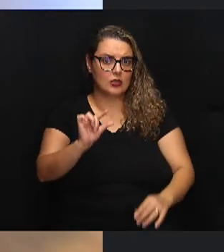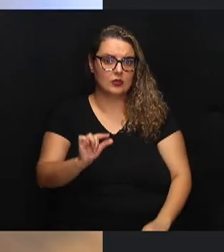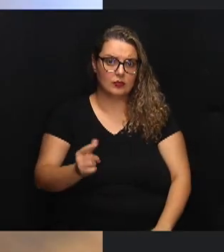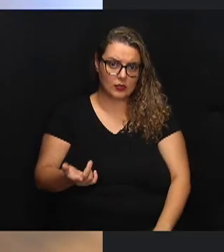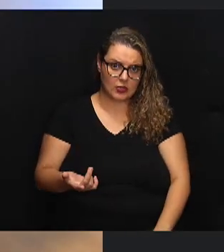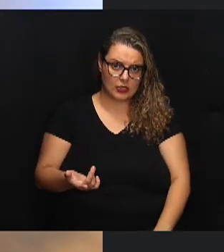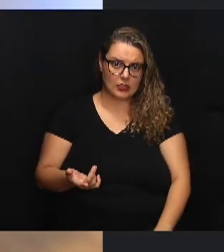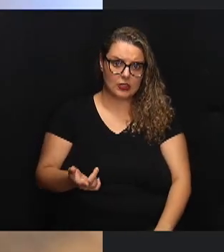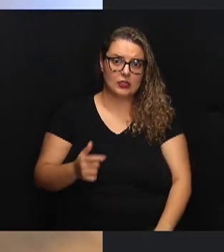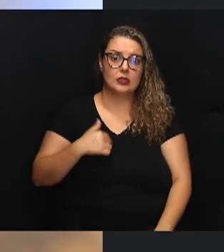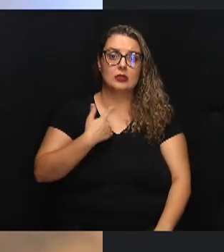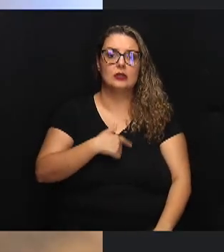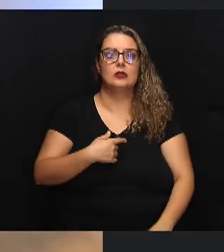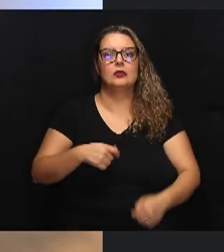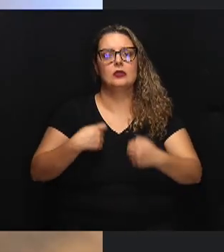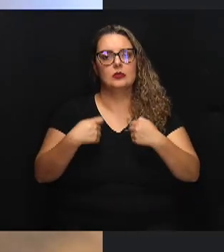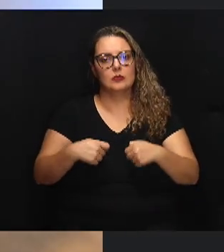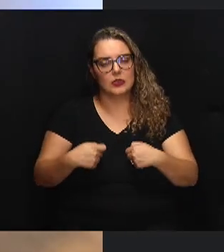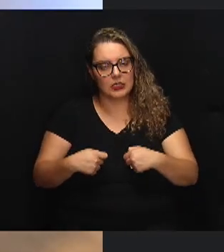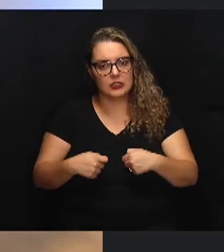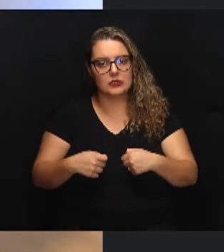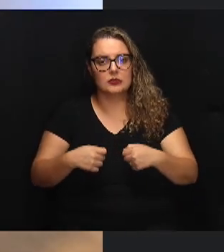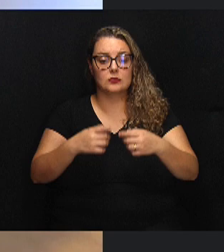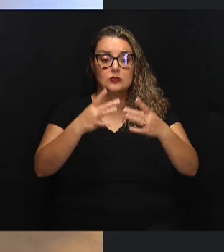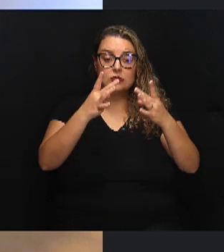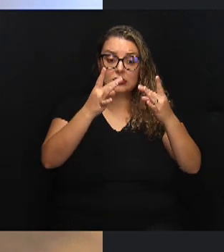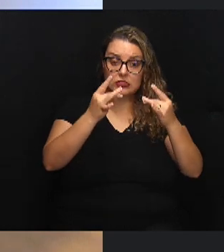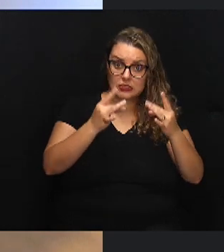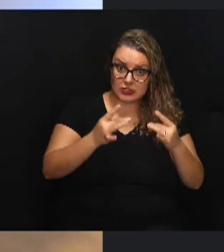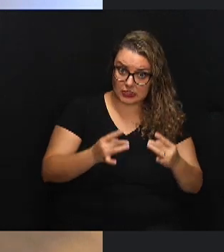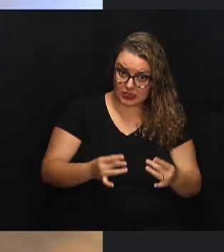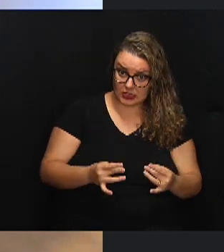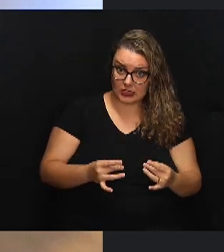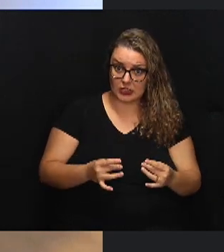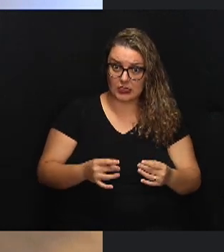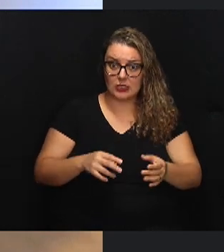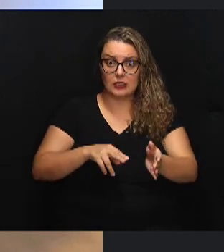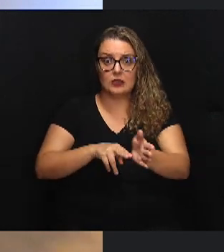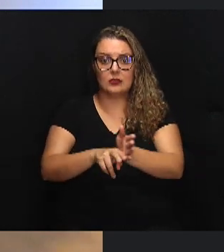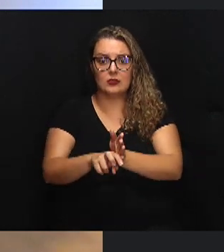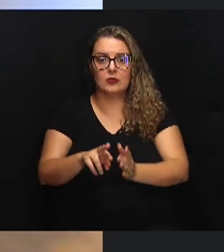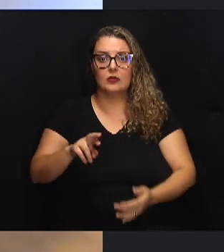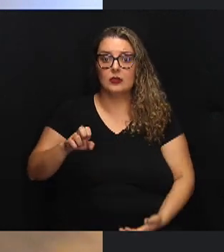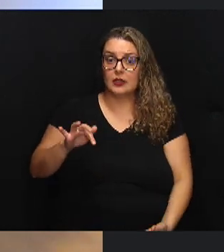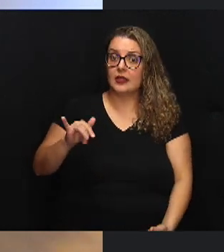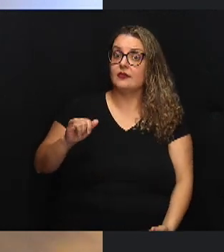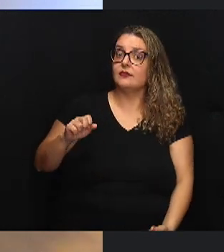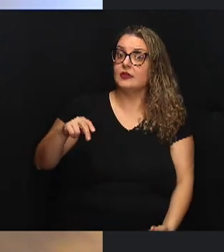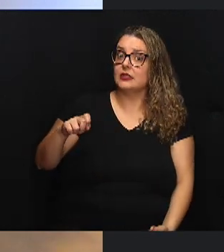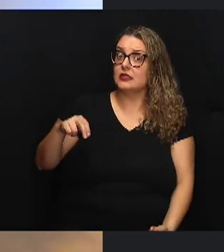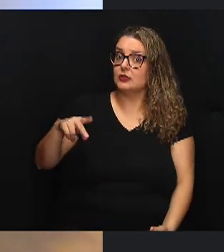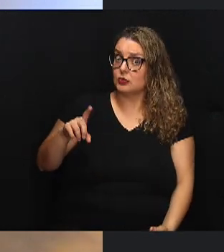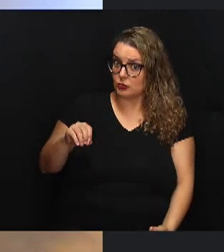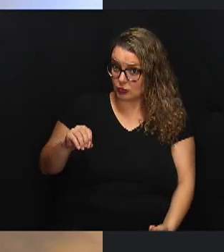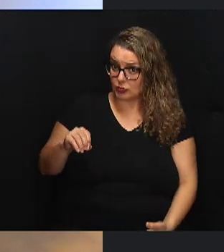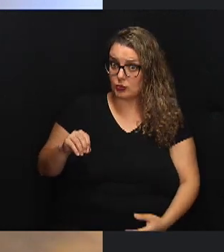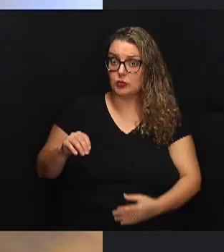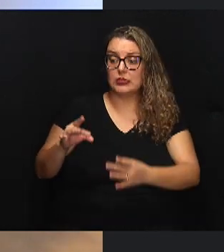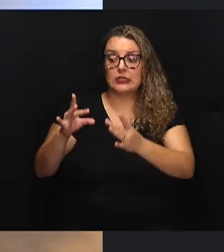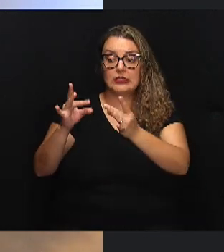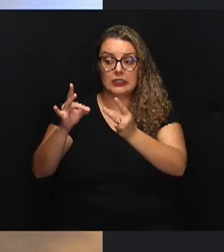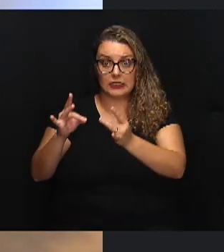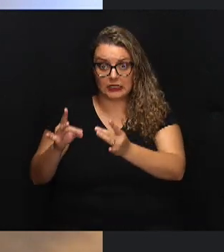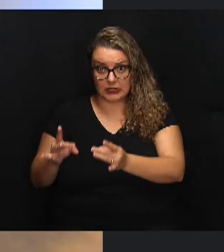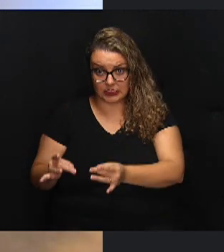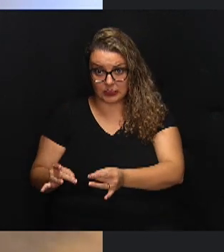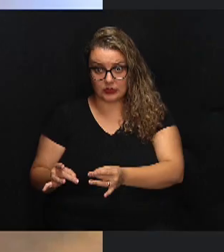Então a gente precisa refinar esse diagnóstico. Para a gente refinar o diagnóstico, a gente tem que educar a